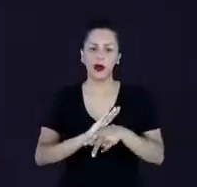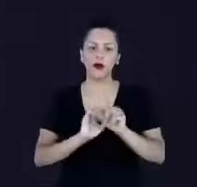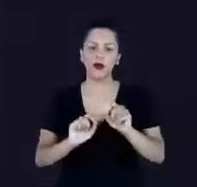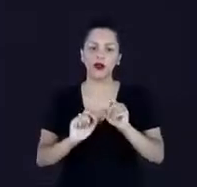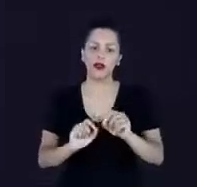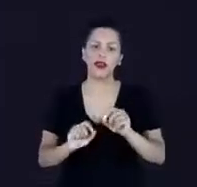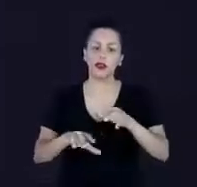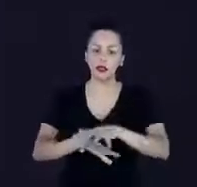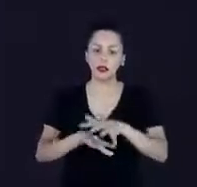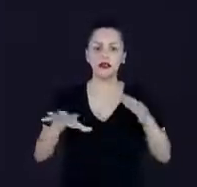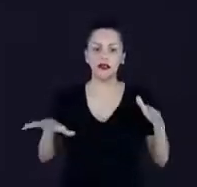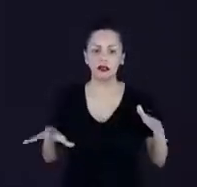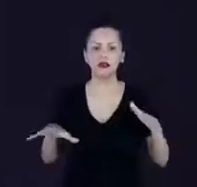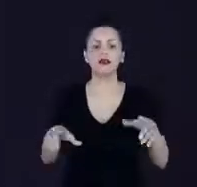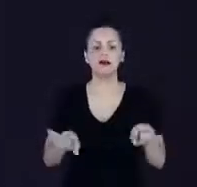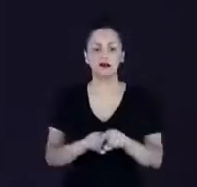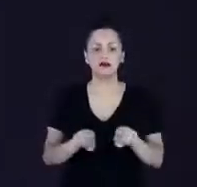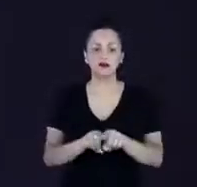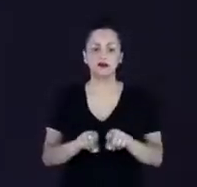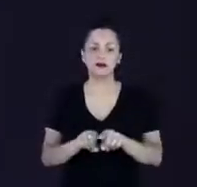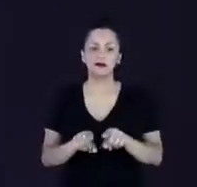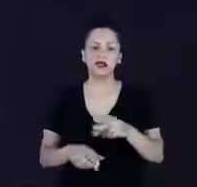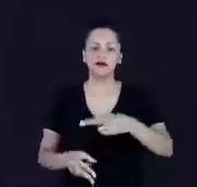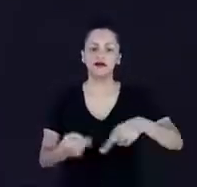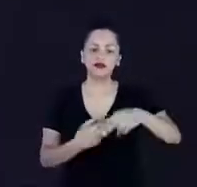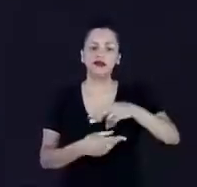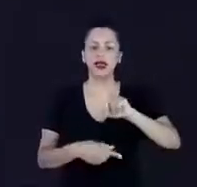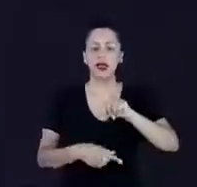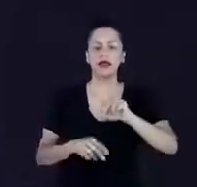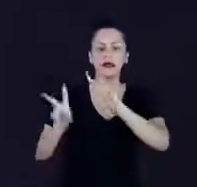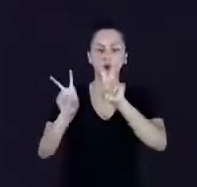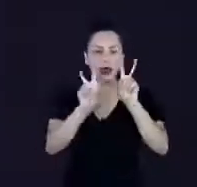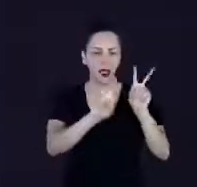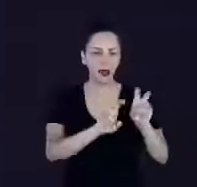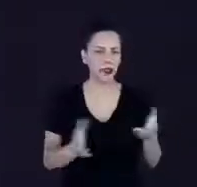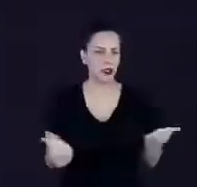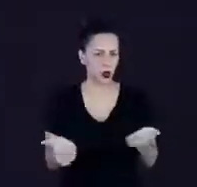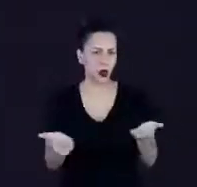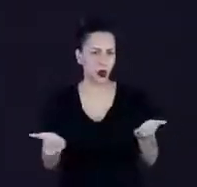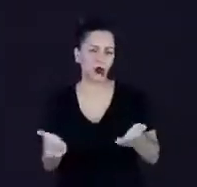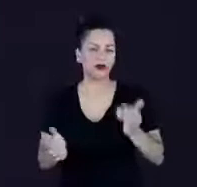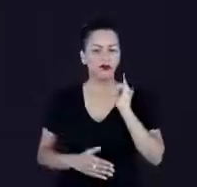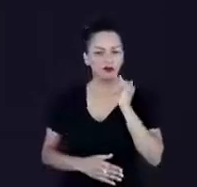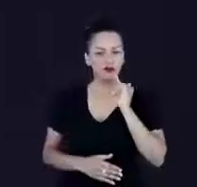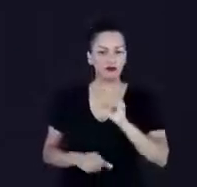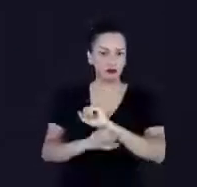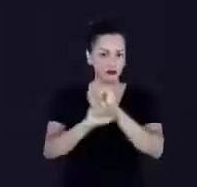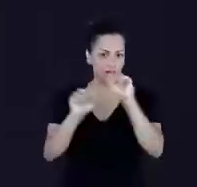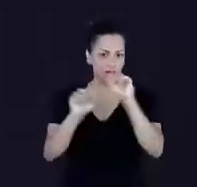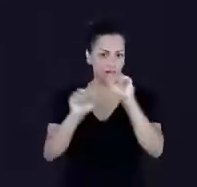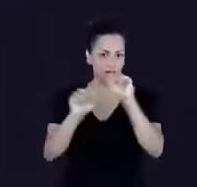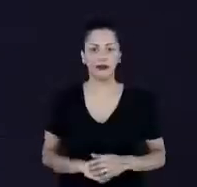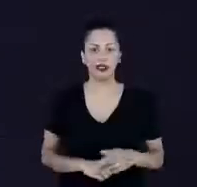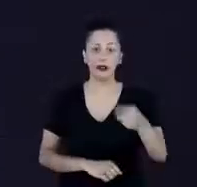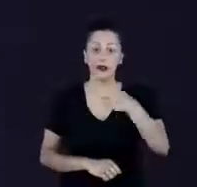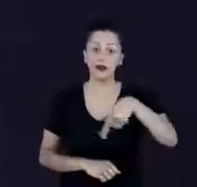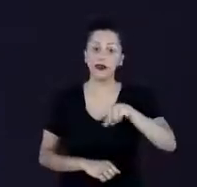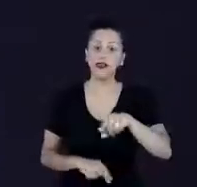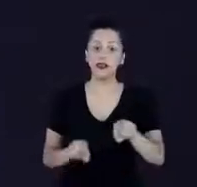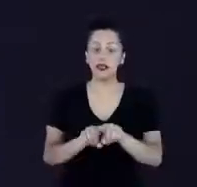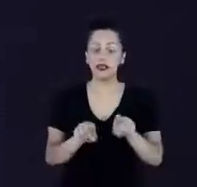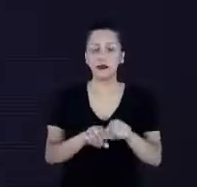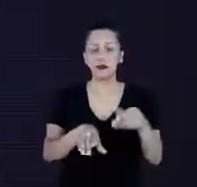e pés carbonização só apenas alguns temas serão abordados hoje e amanhã vocês podem e devem